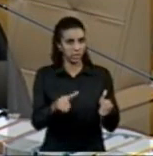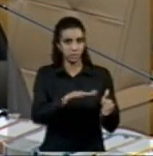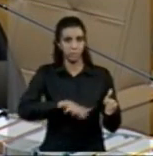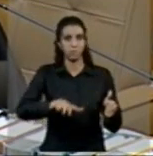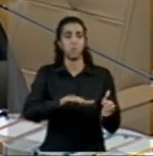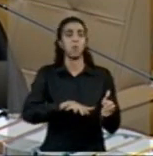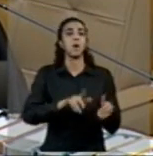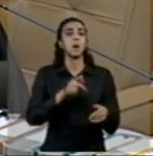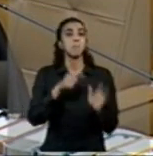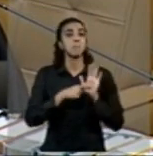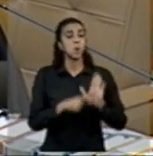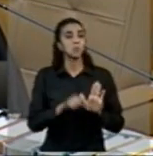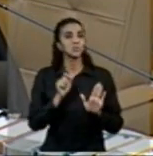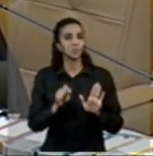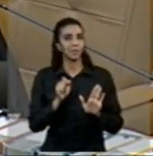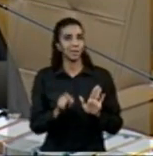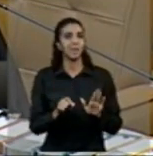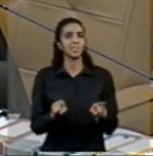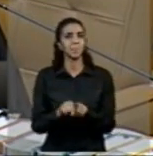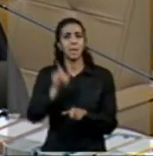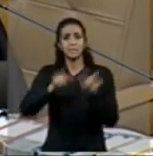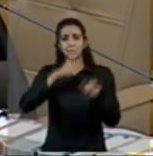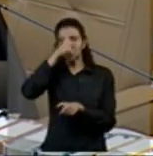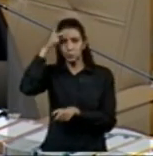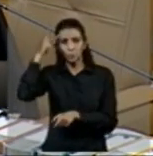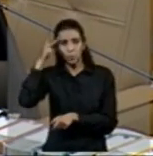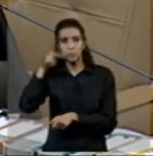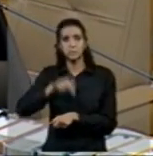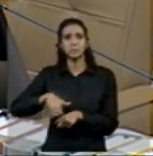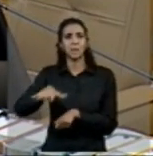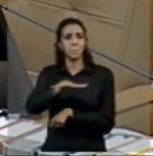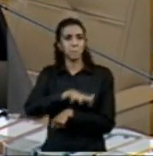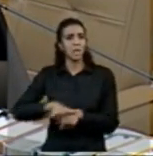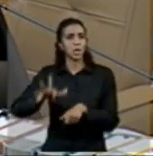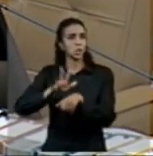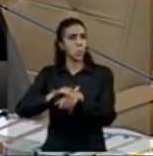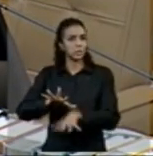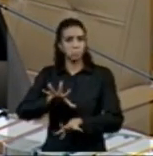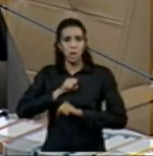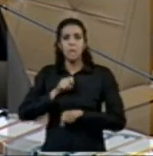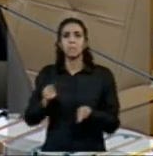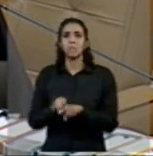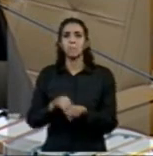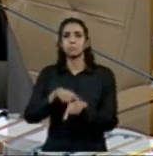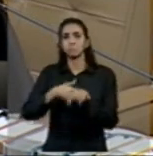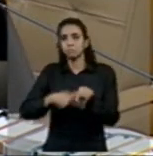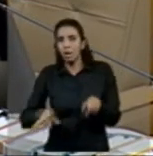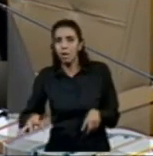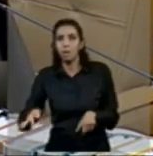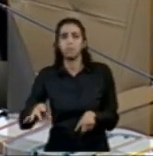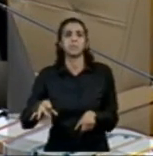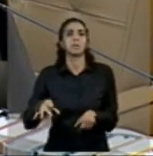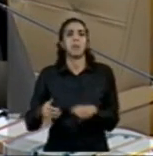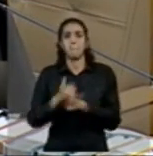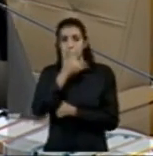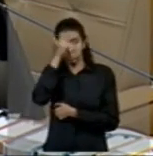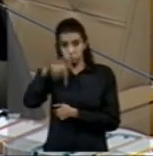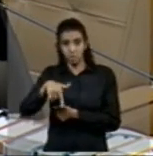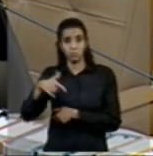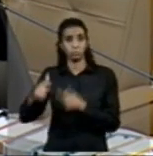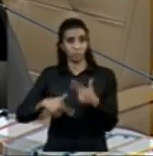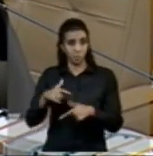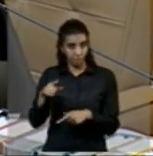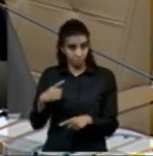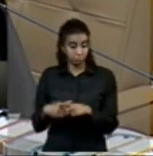setoriais têm revelado um maior adoecimento profissional e maior acidentalidade entre os trabalhadores terceirizados,